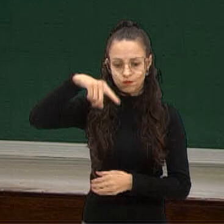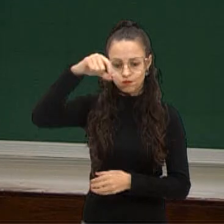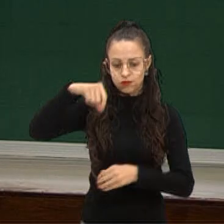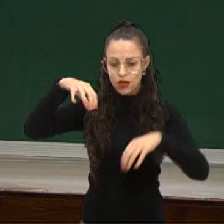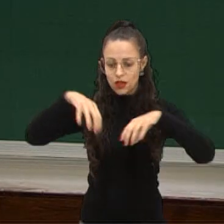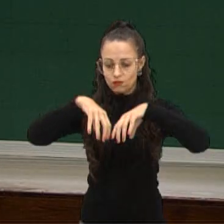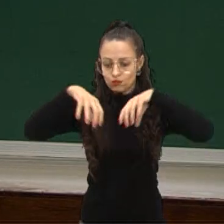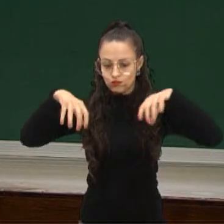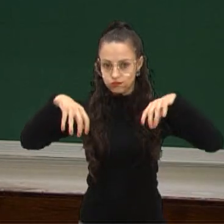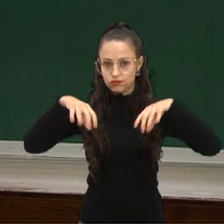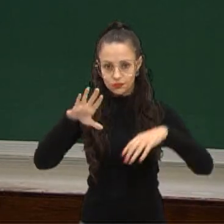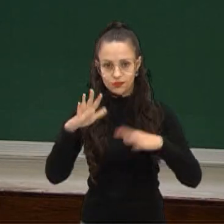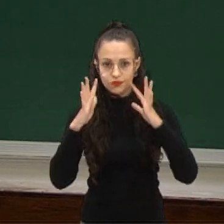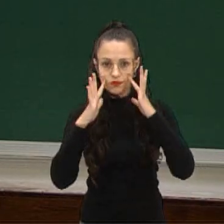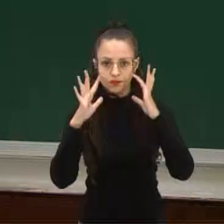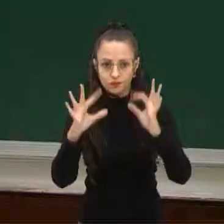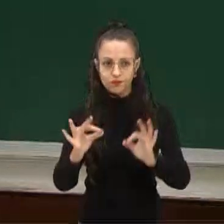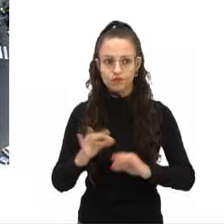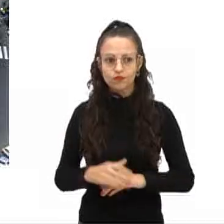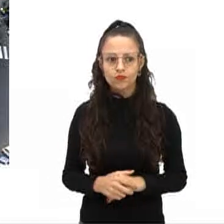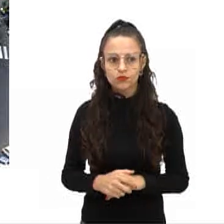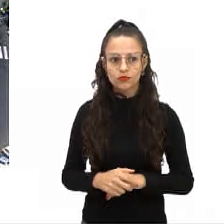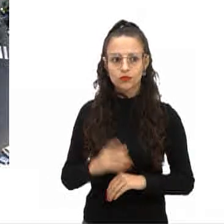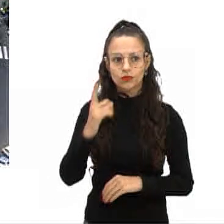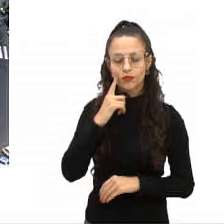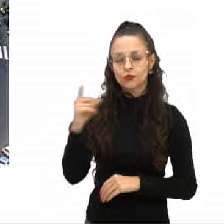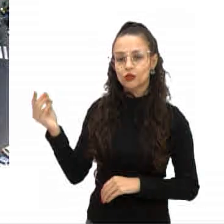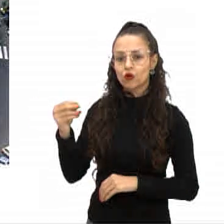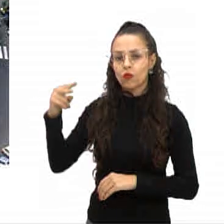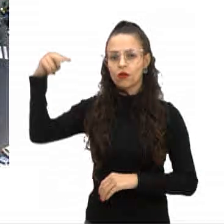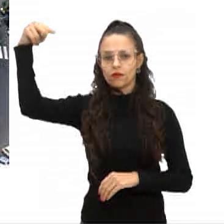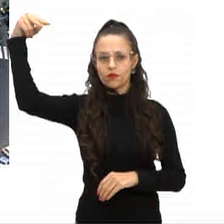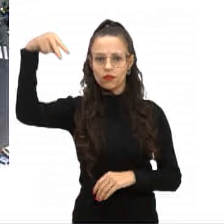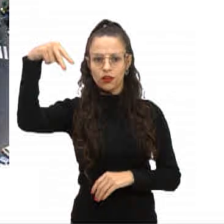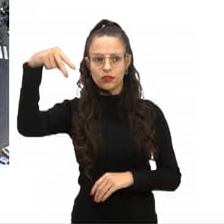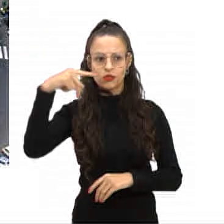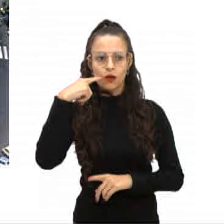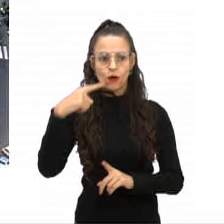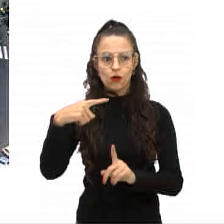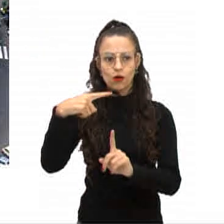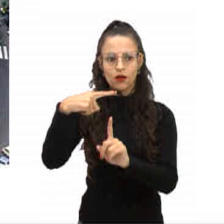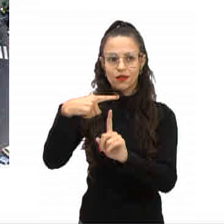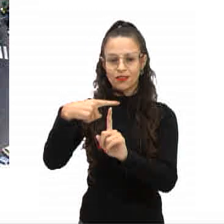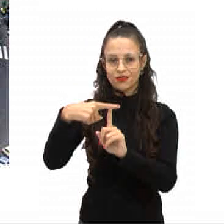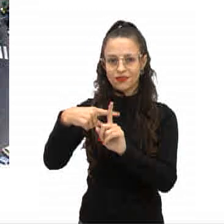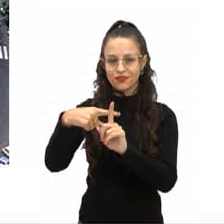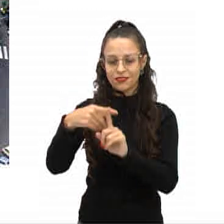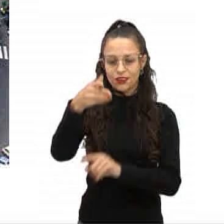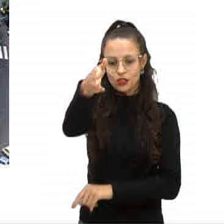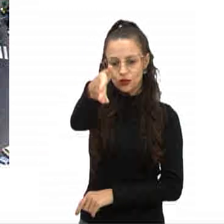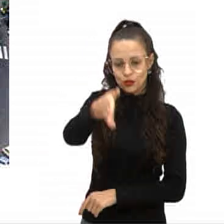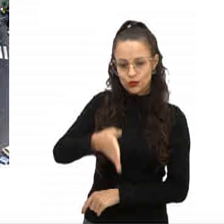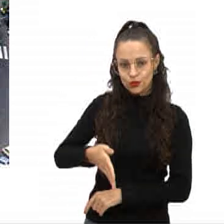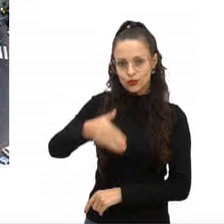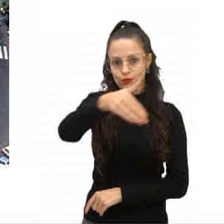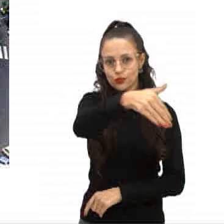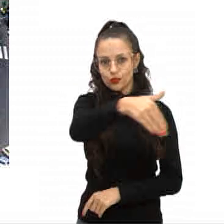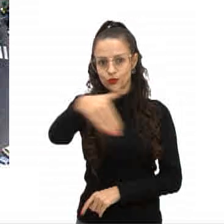prestar atenção nisso, tá? Então, aqui visto de cima, a ideia da cruz, ó, cruz latina,